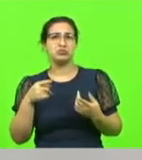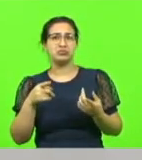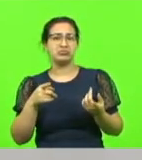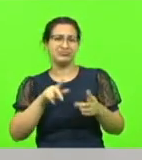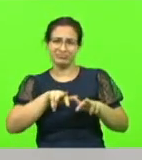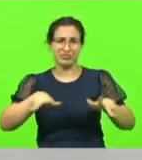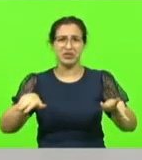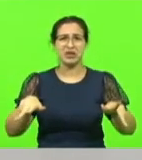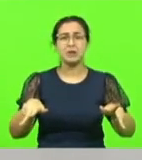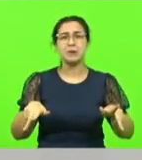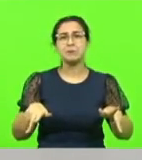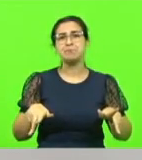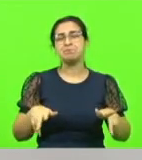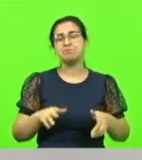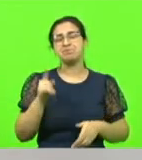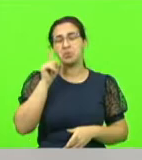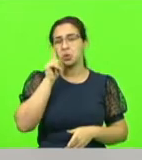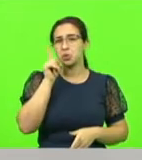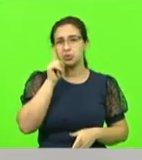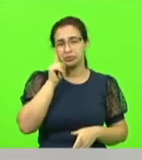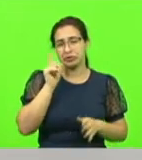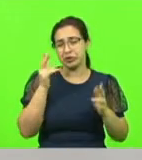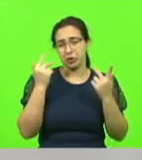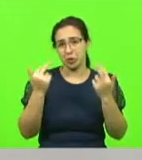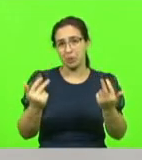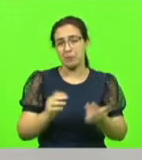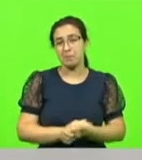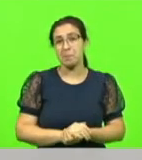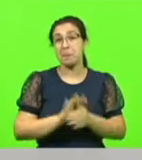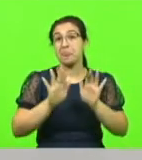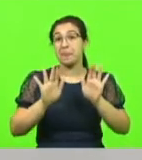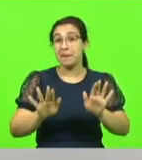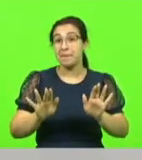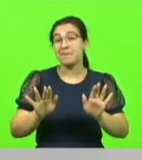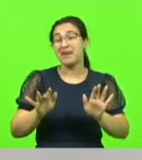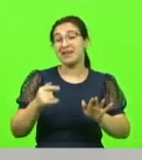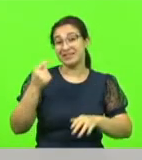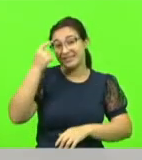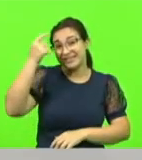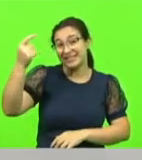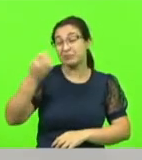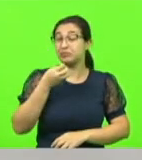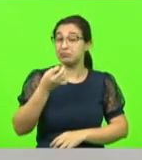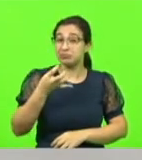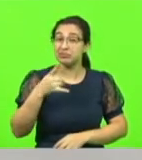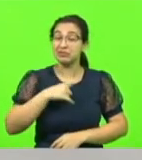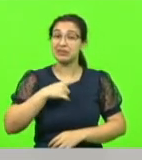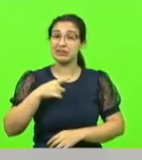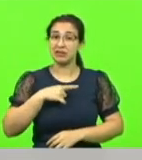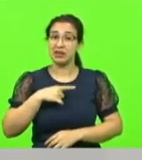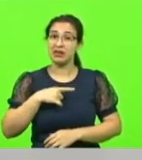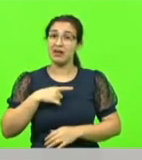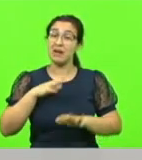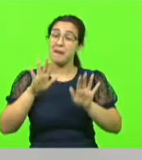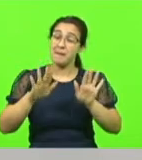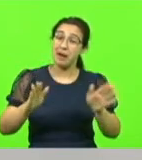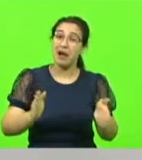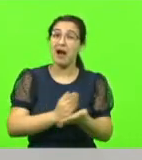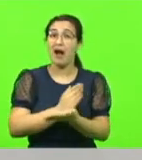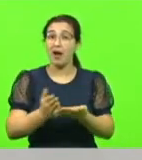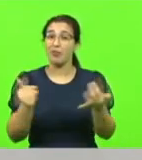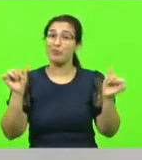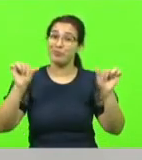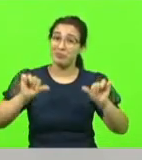dia. E tenho a dizer que a maioria foram de boas lembranças e outras nem tanto.